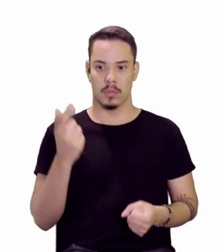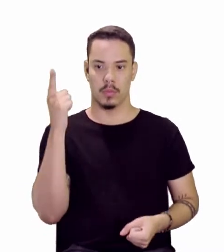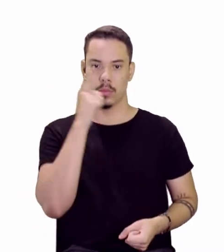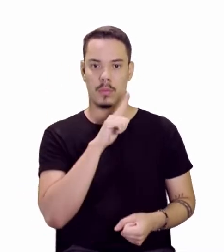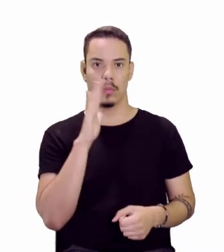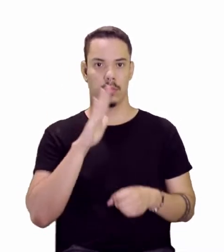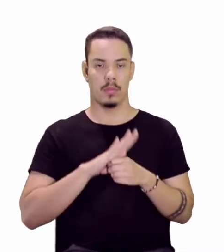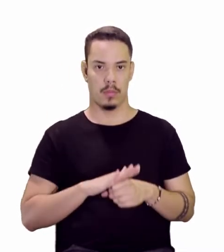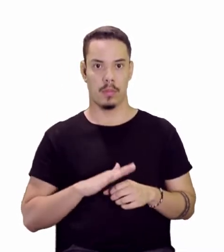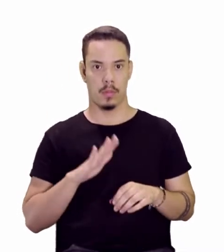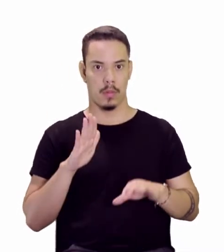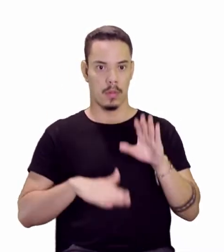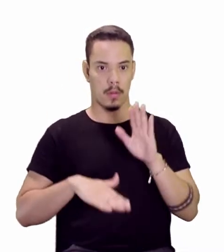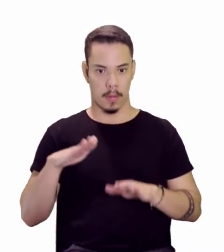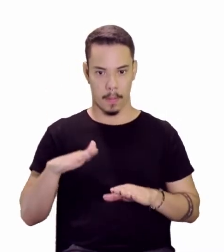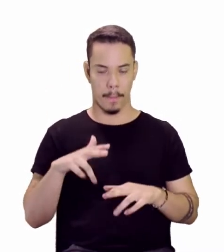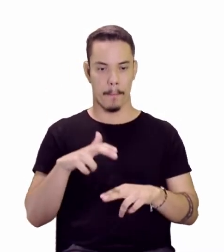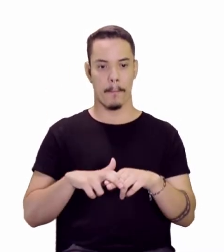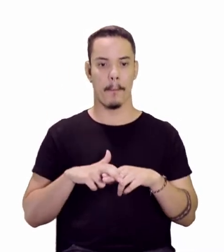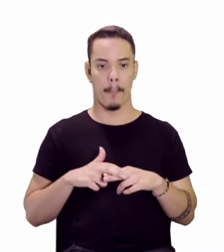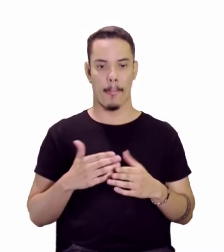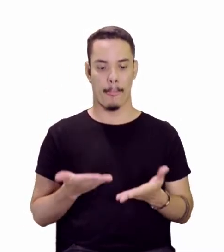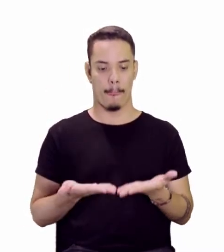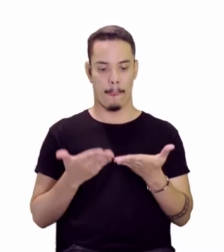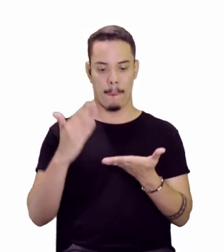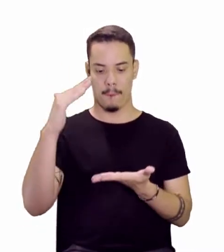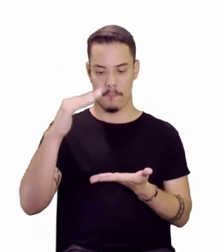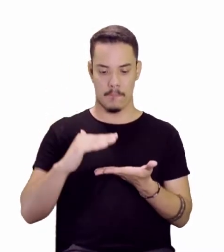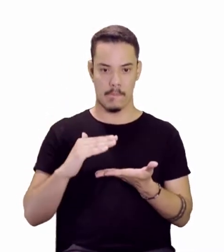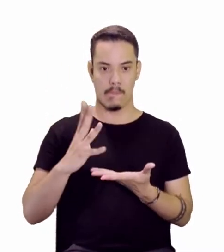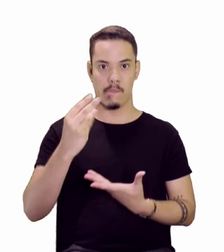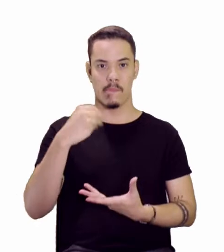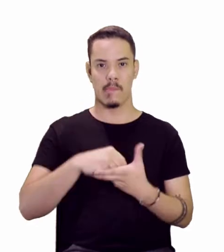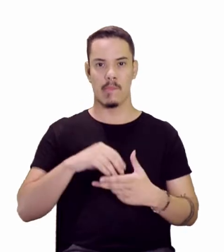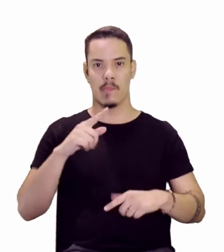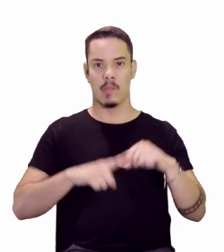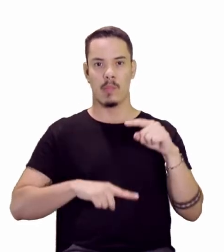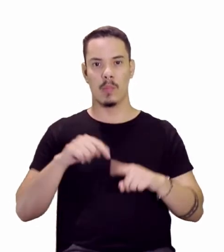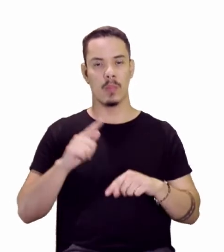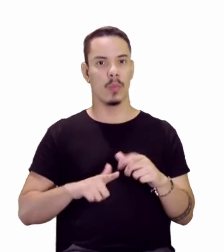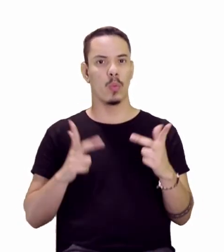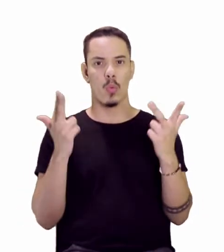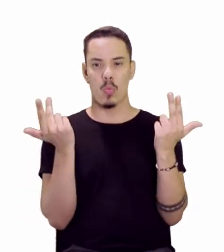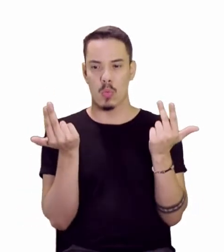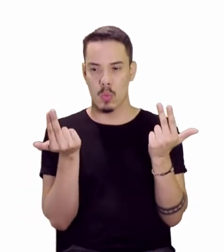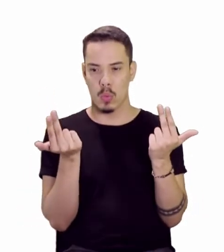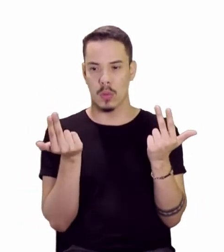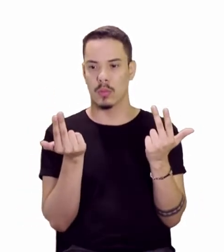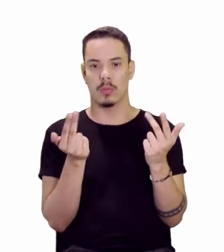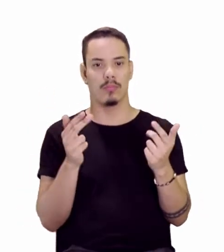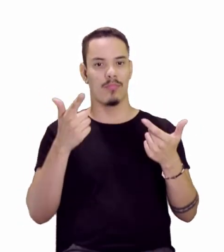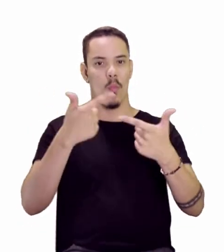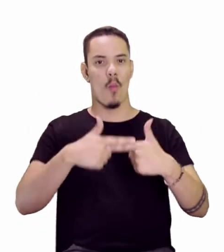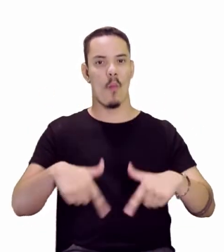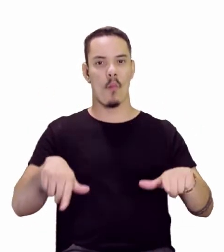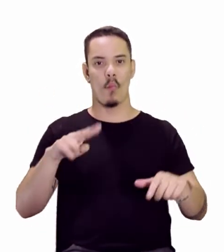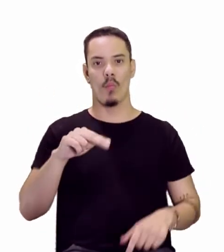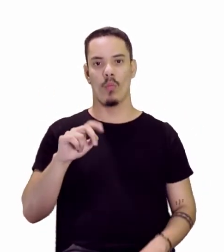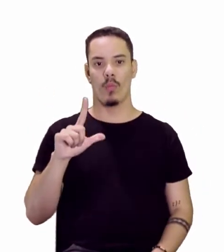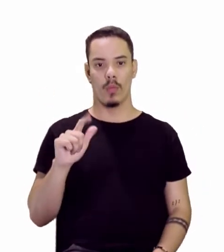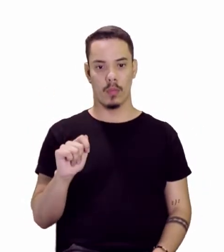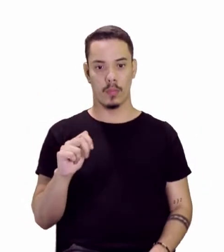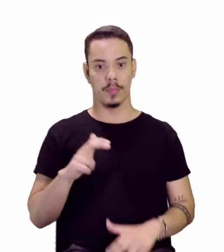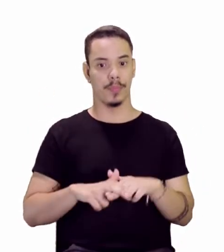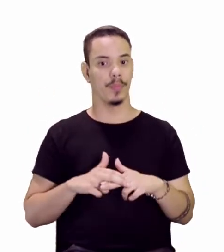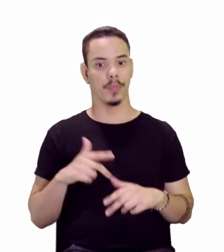Exato. Então, se a pressão na parte superior e inferior do objeto fossem iguais, a resultante seria nula. Isso. Né? Aí